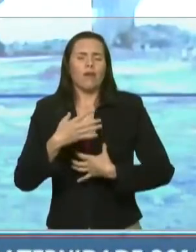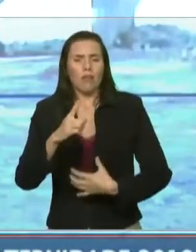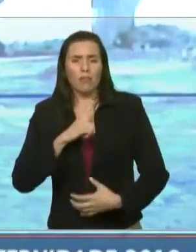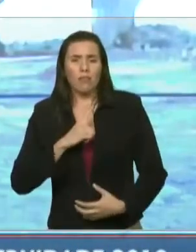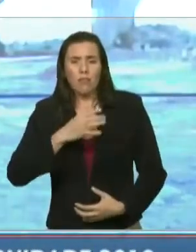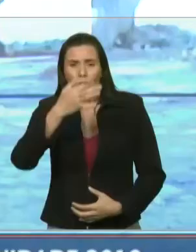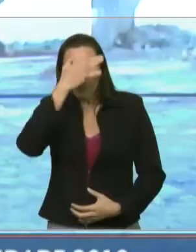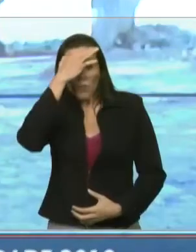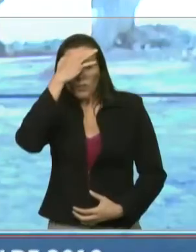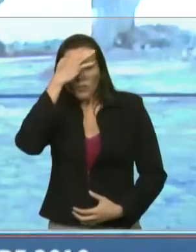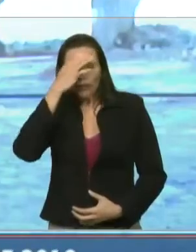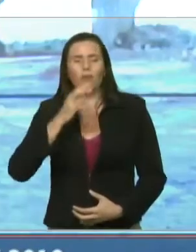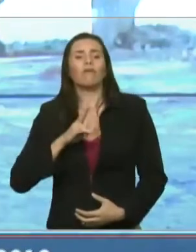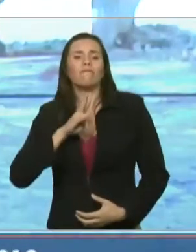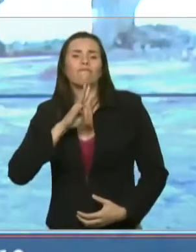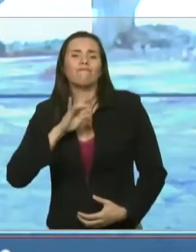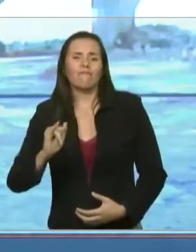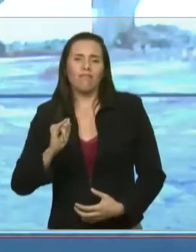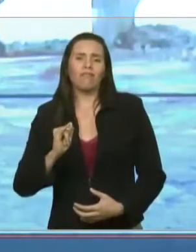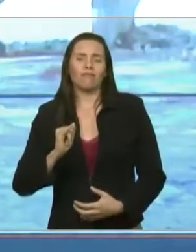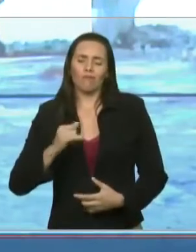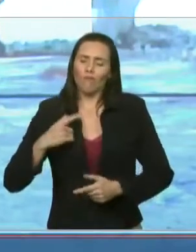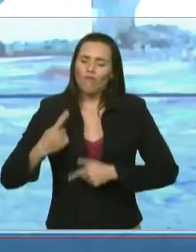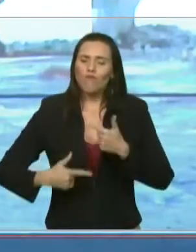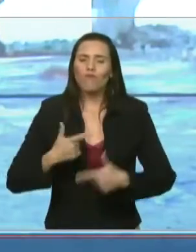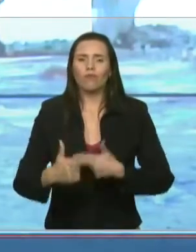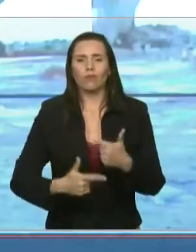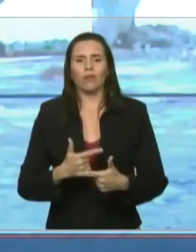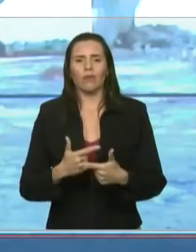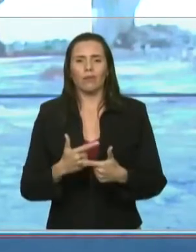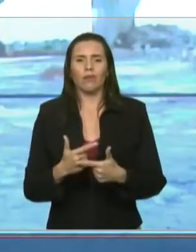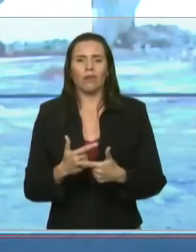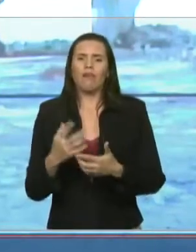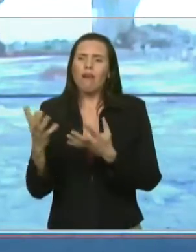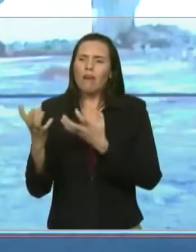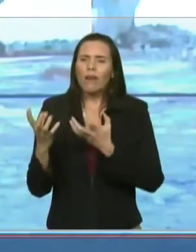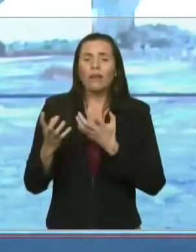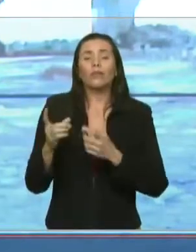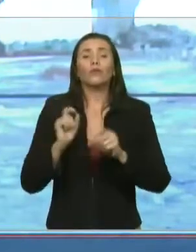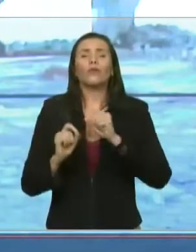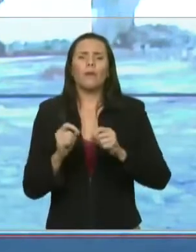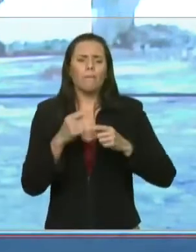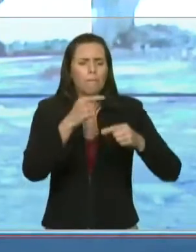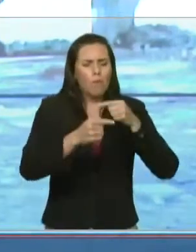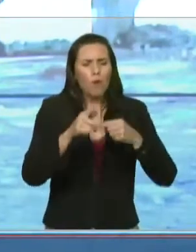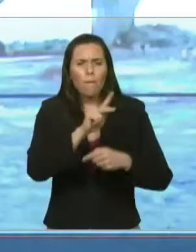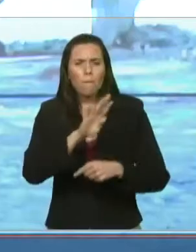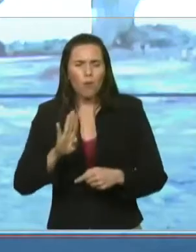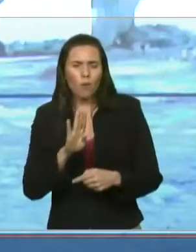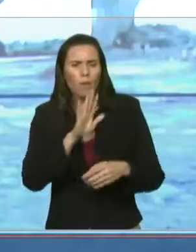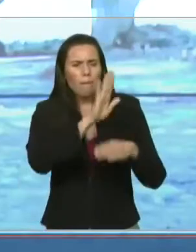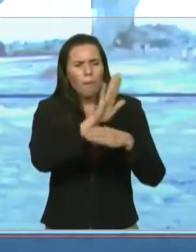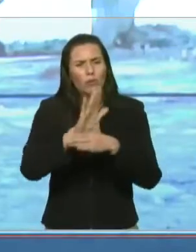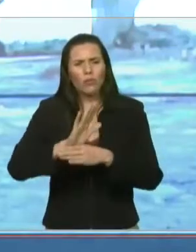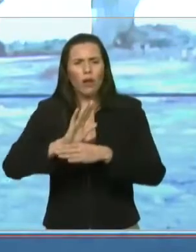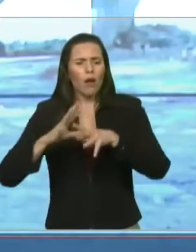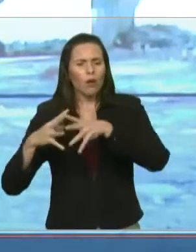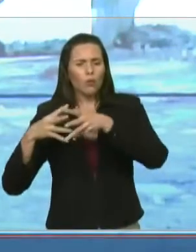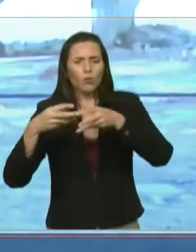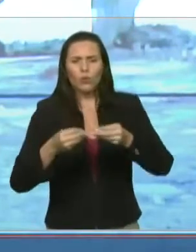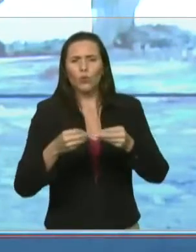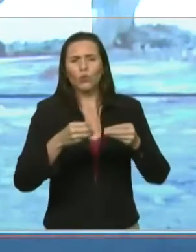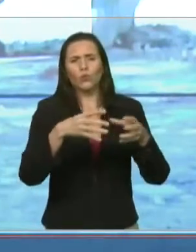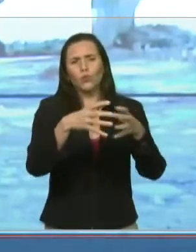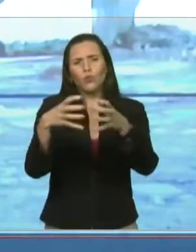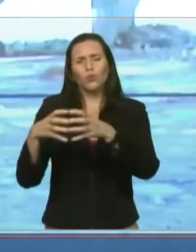política transparente, universal para todos e não haja aquela politicagem de bastidores que favorece apenas alguns